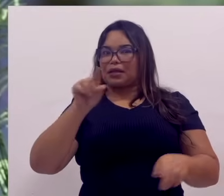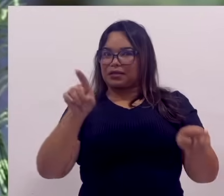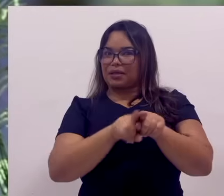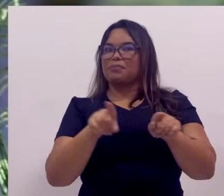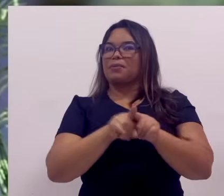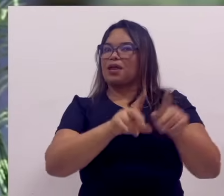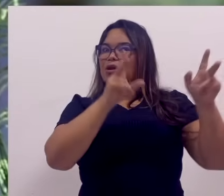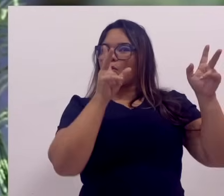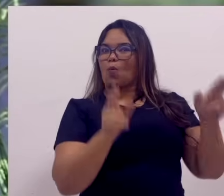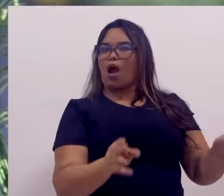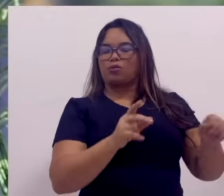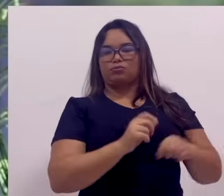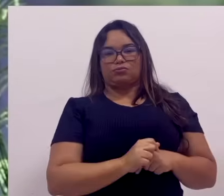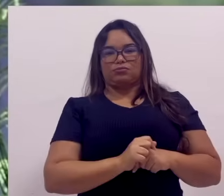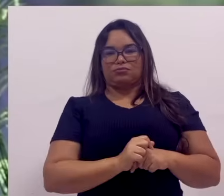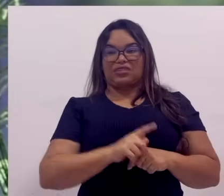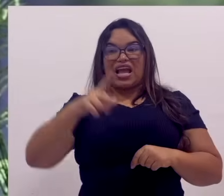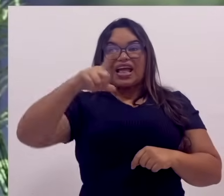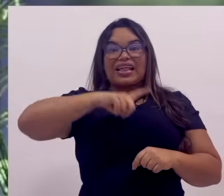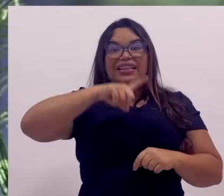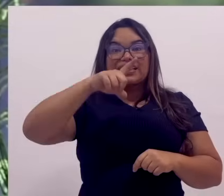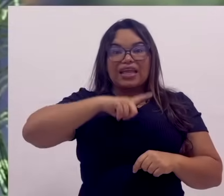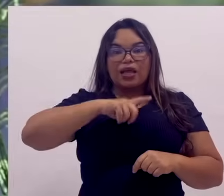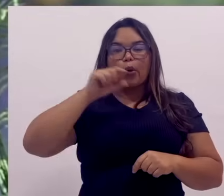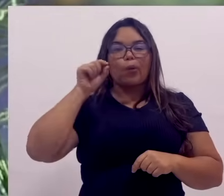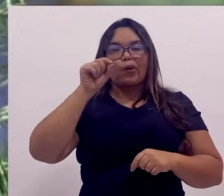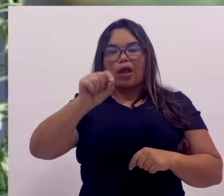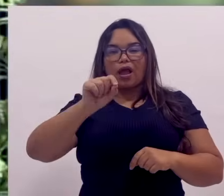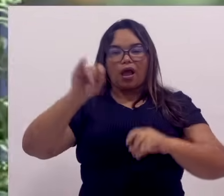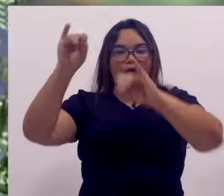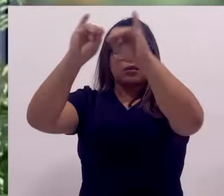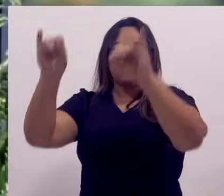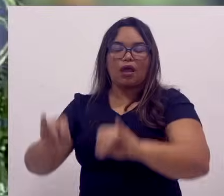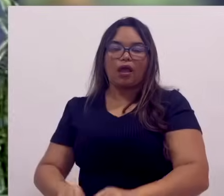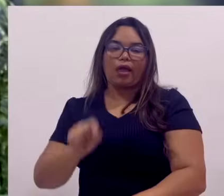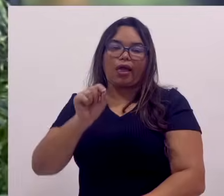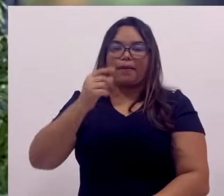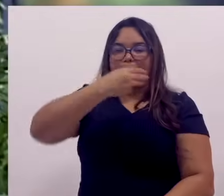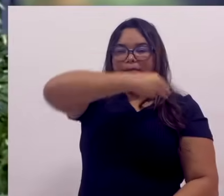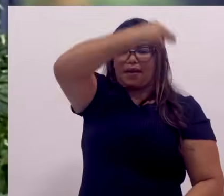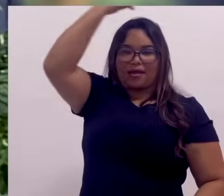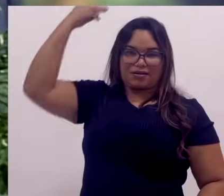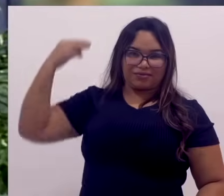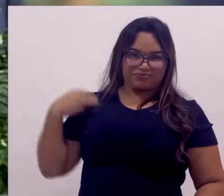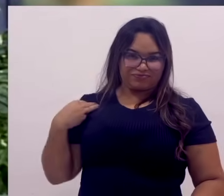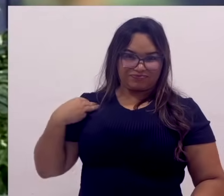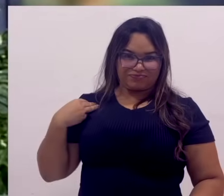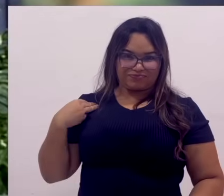Maria. E também um clero dedicado a uma divindade masculina.